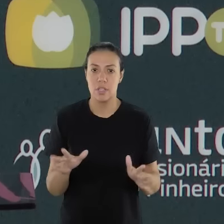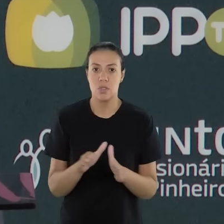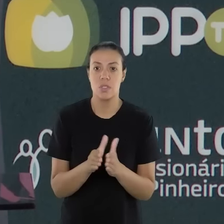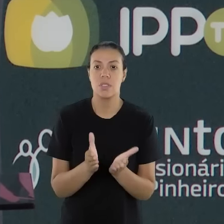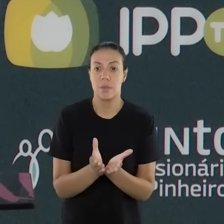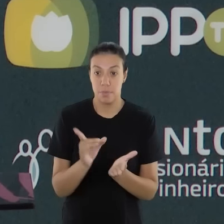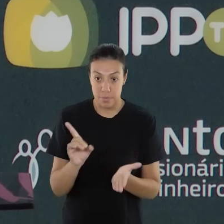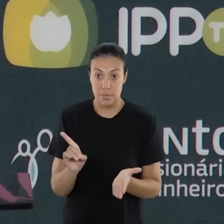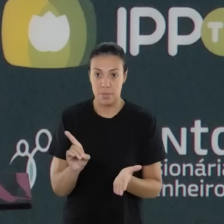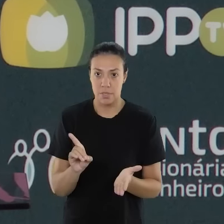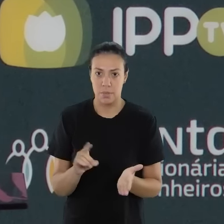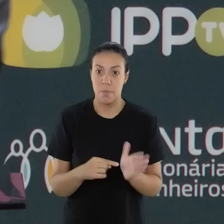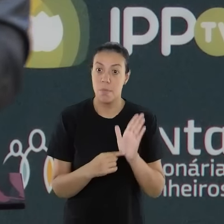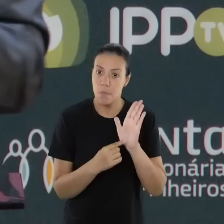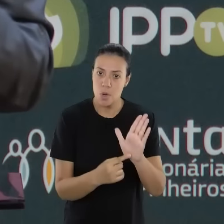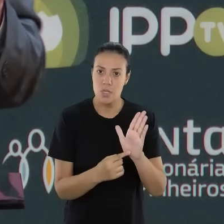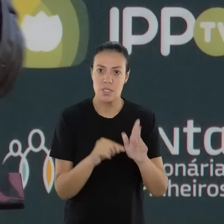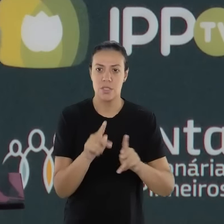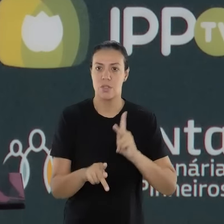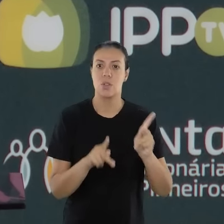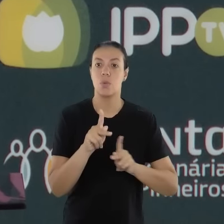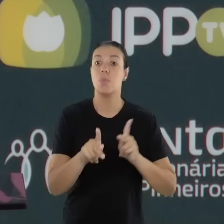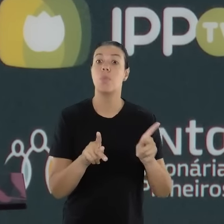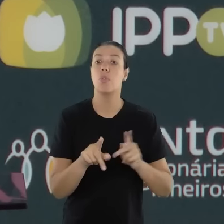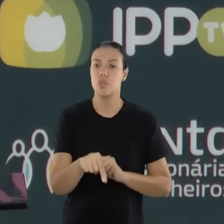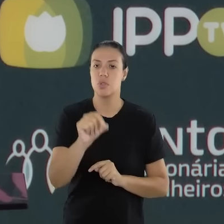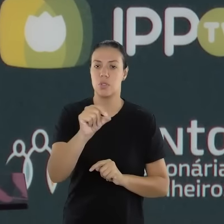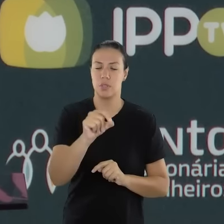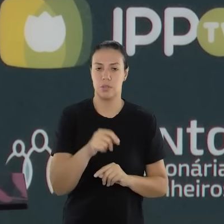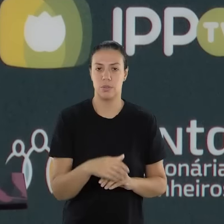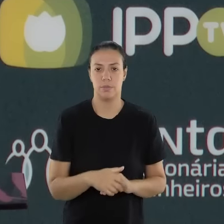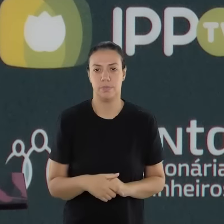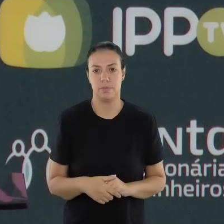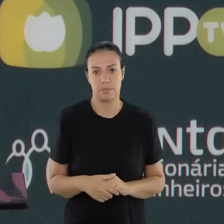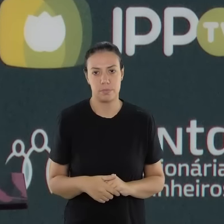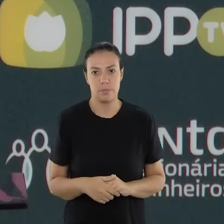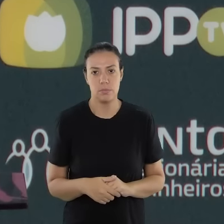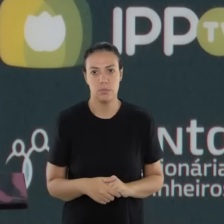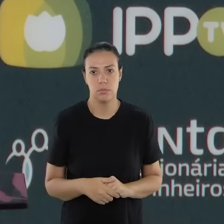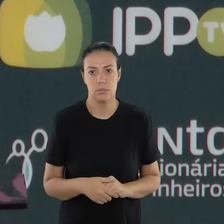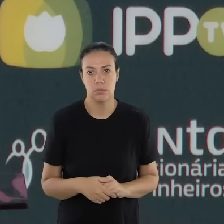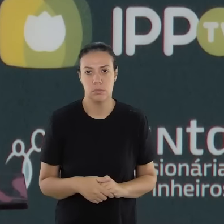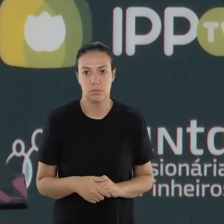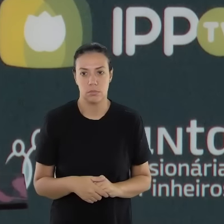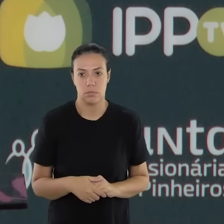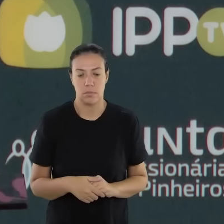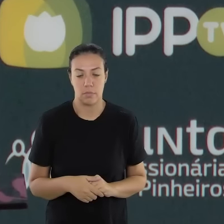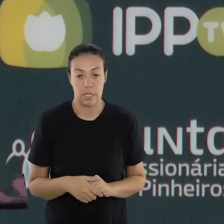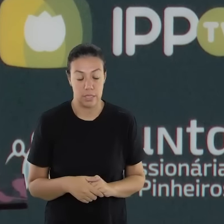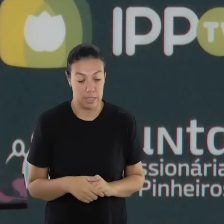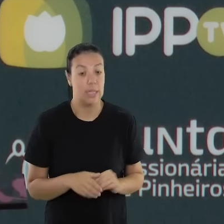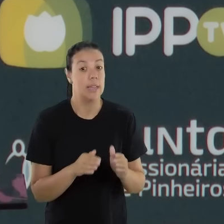negativamente também. A Bíblia fala que o povo de Deus é um povo teimoso.